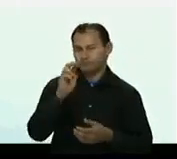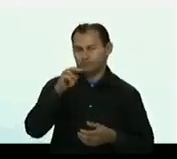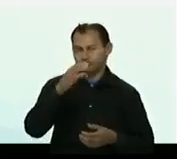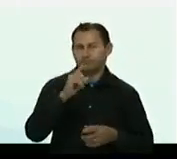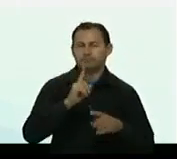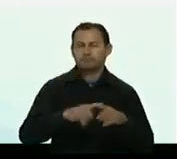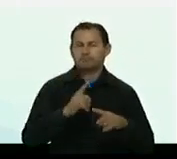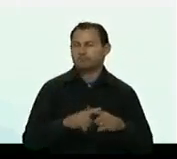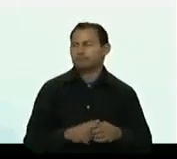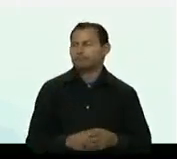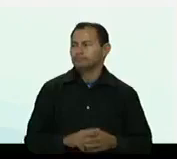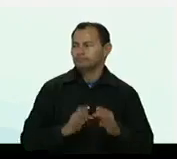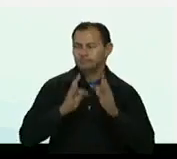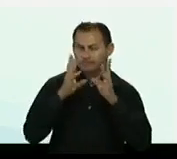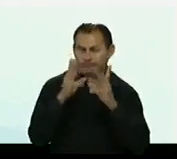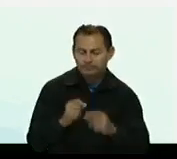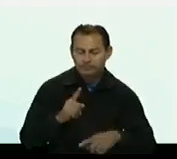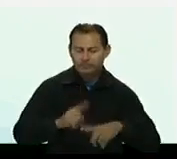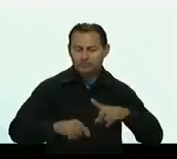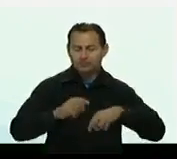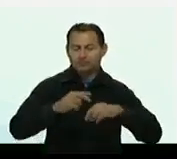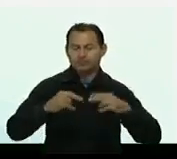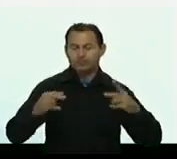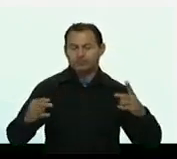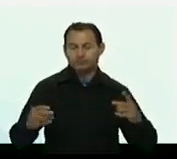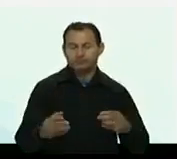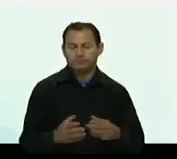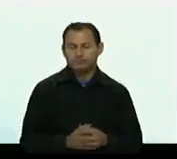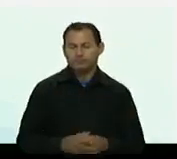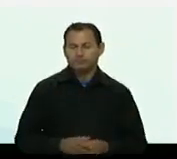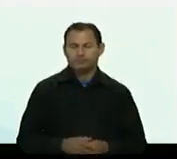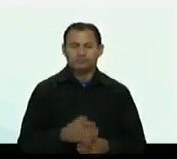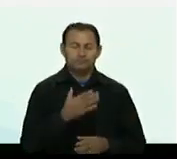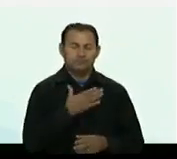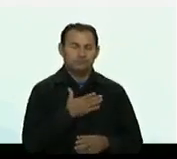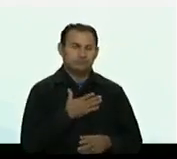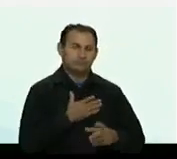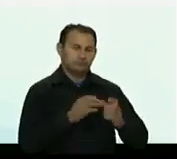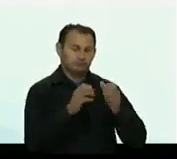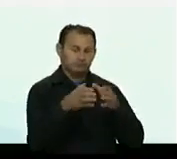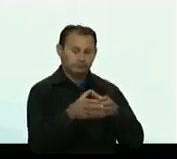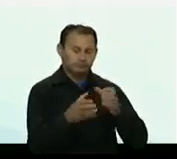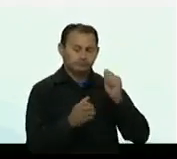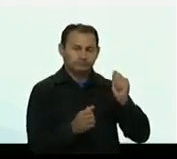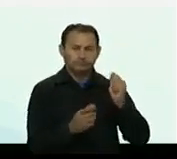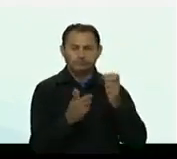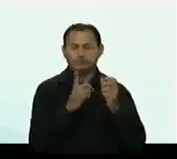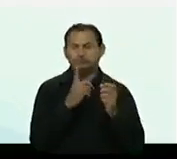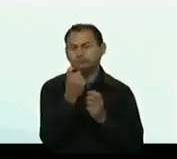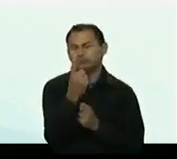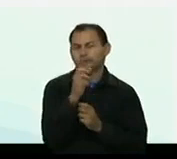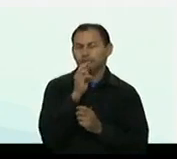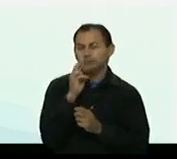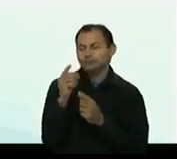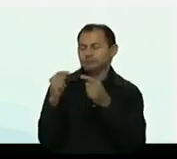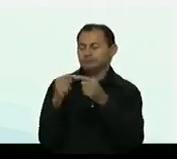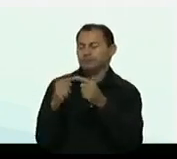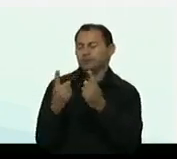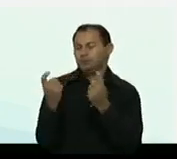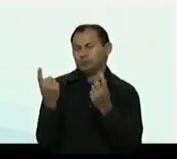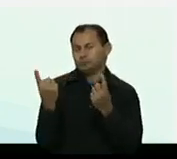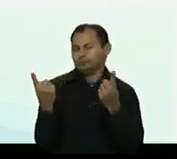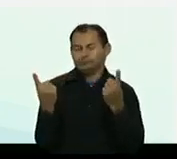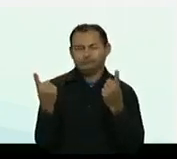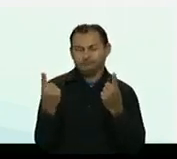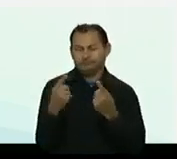quê? Porque todos os elementos do meu domínio têm um único correspondente no meu